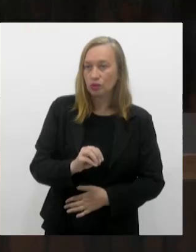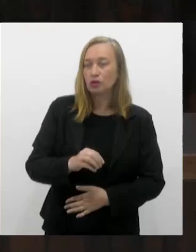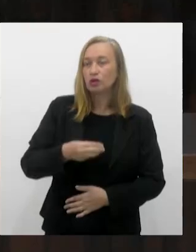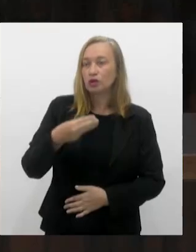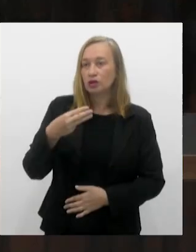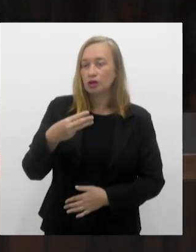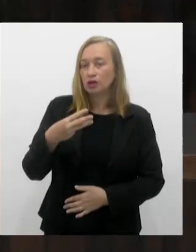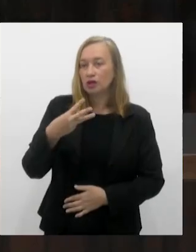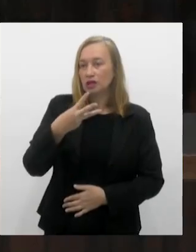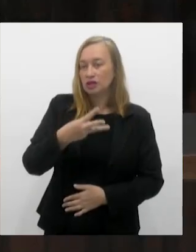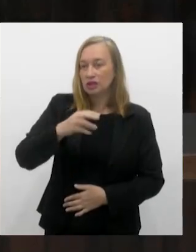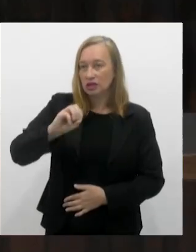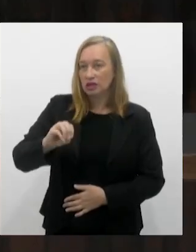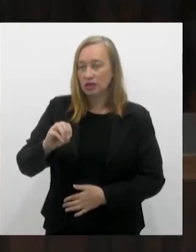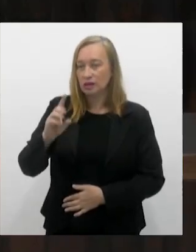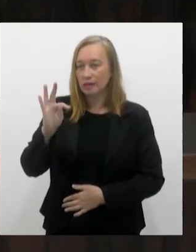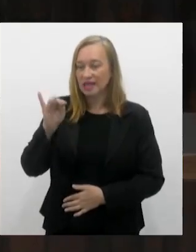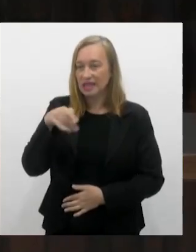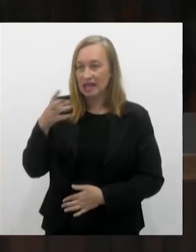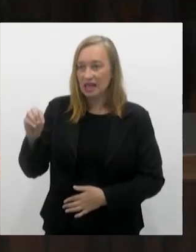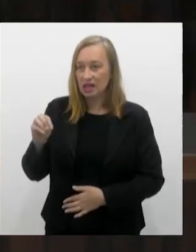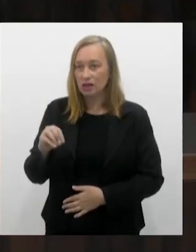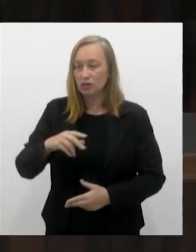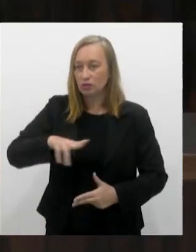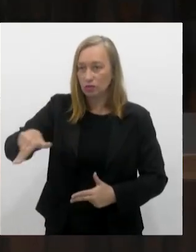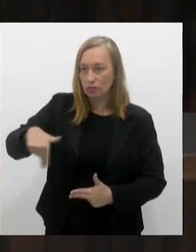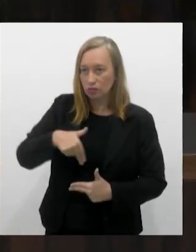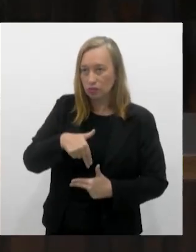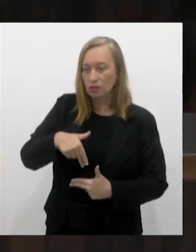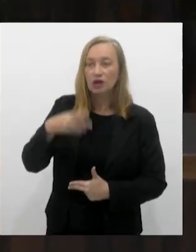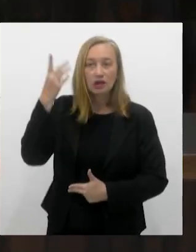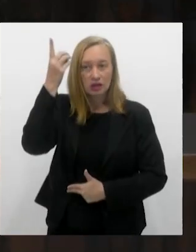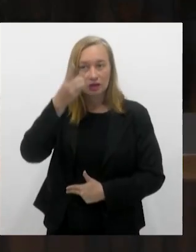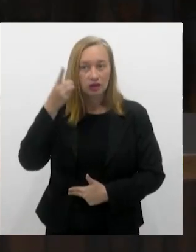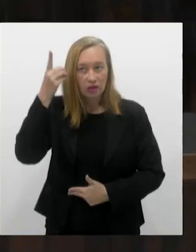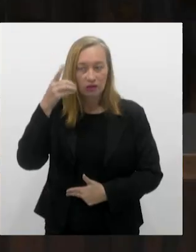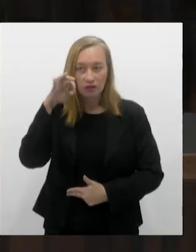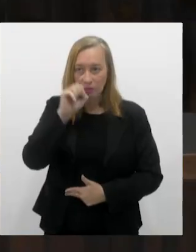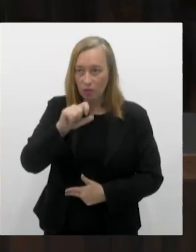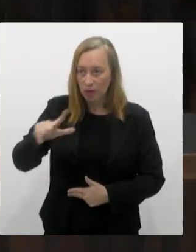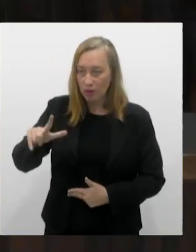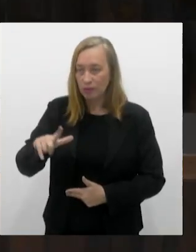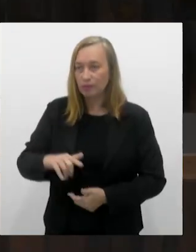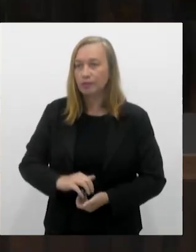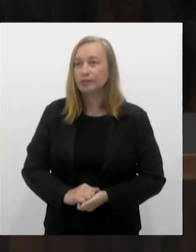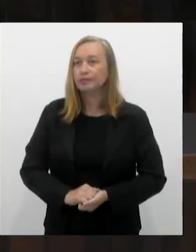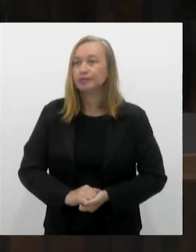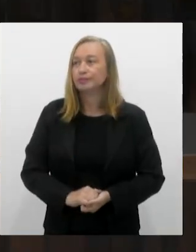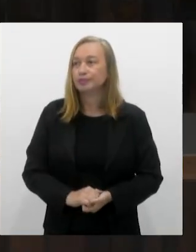Batalhão. O próximo orador, nosso nobre deputado Felipe Pobel.